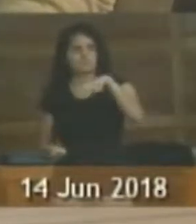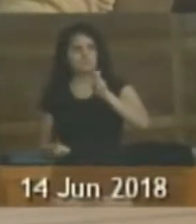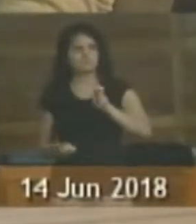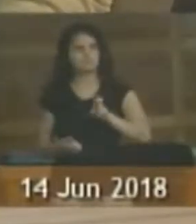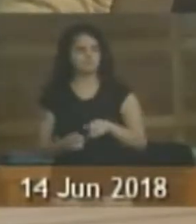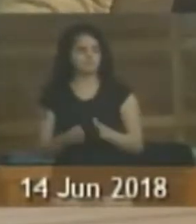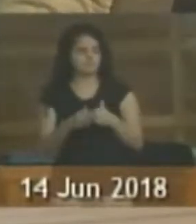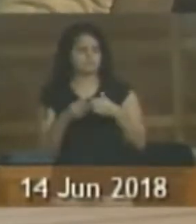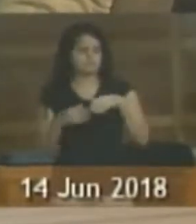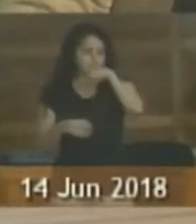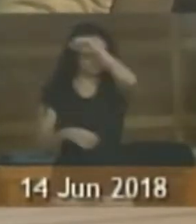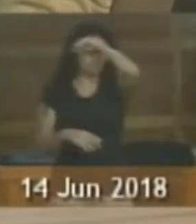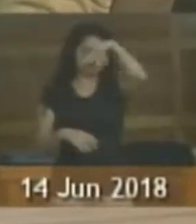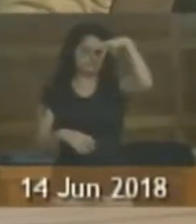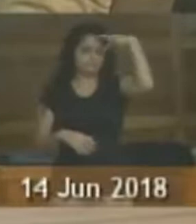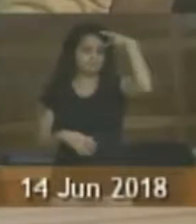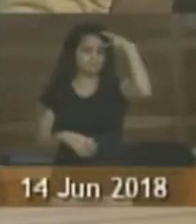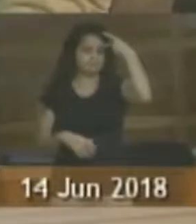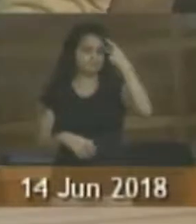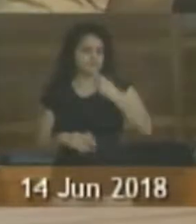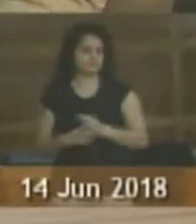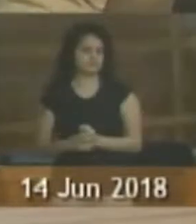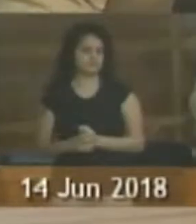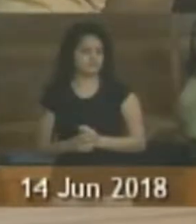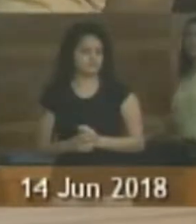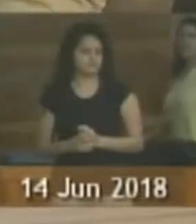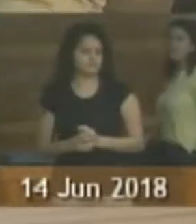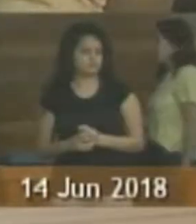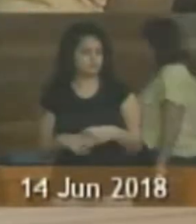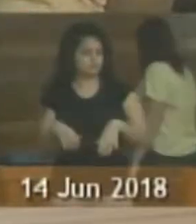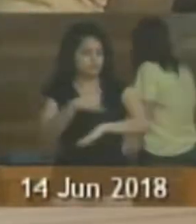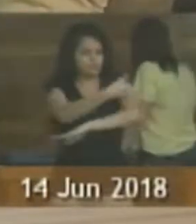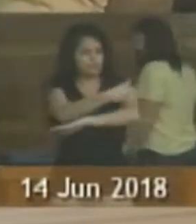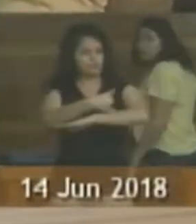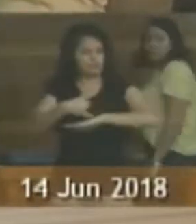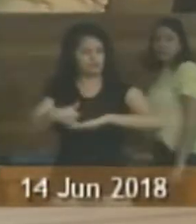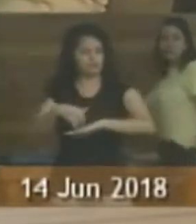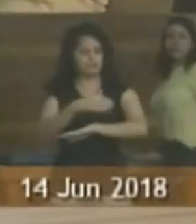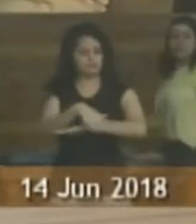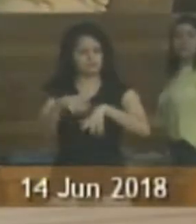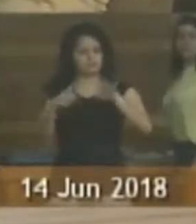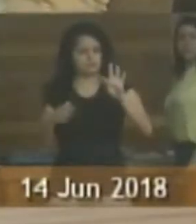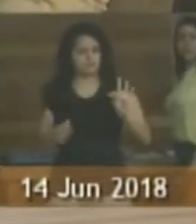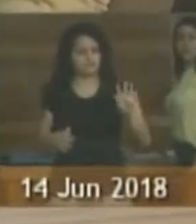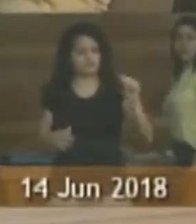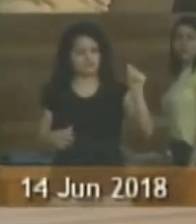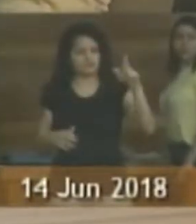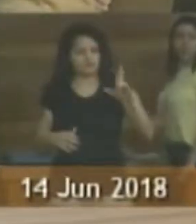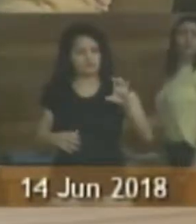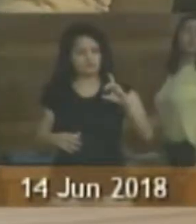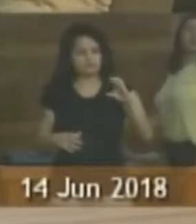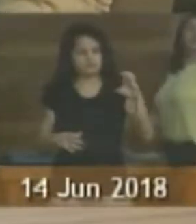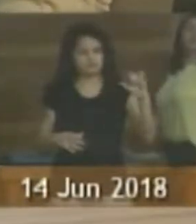Dedé da Loteria, indicando ao prefeito municipal o recapeamento asfáltico na rua Tarsila Cândida, bairro Japuíba.